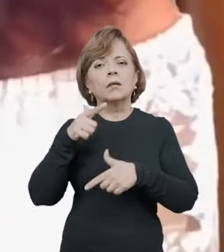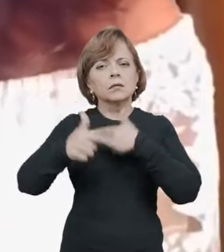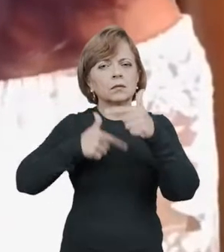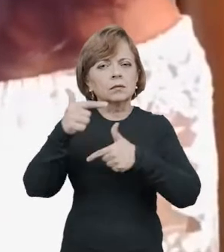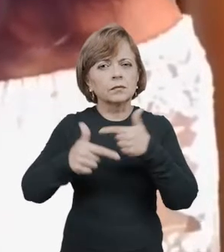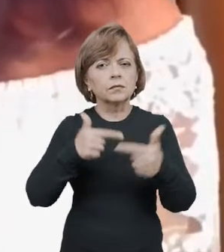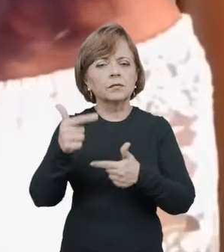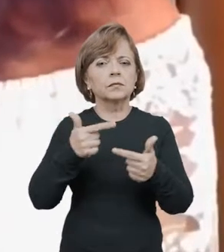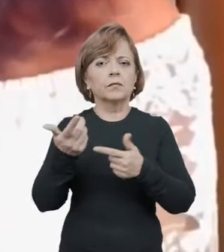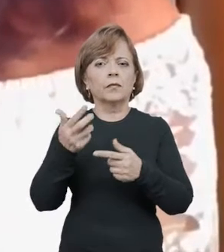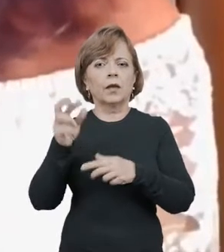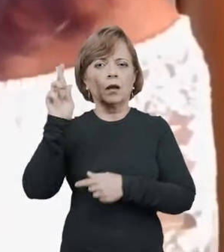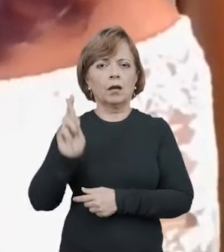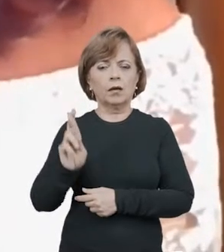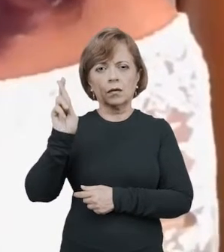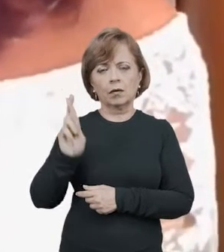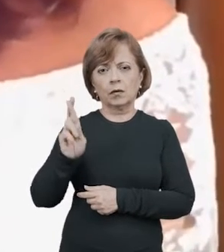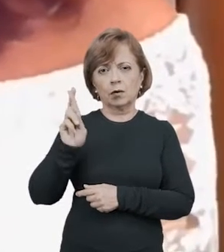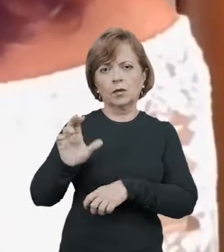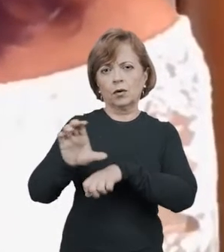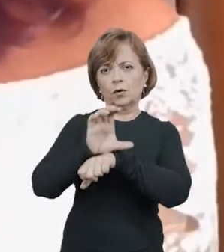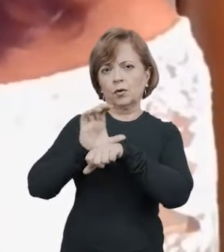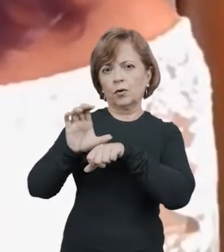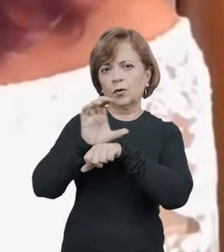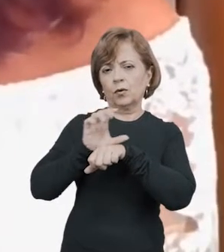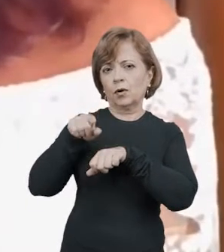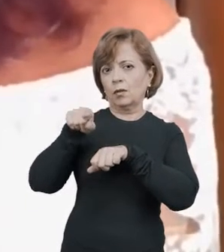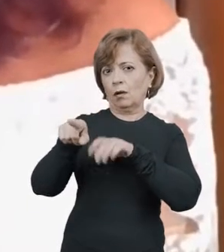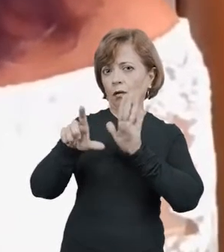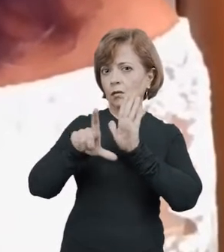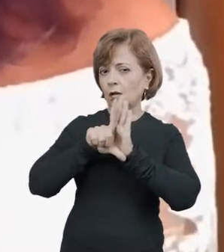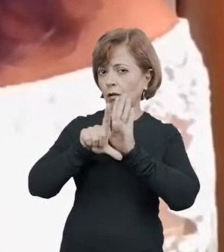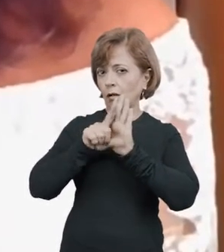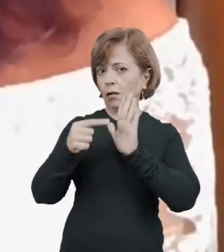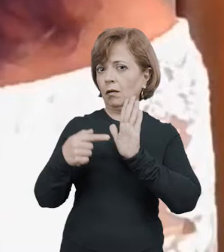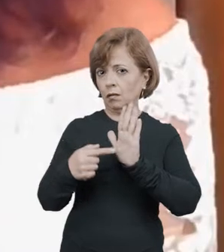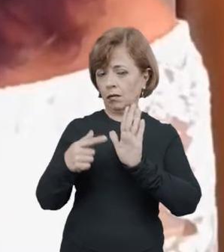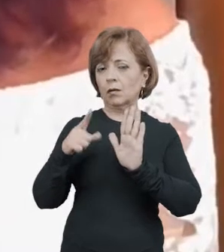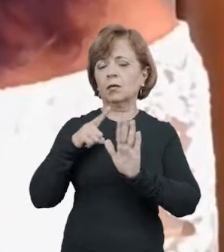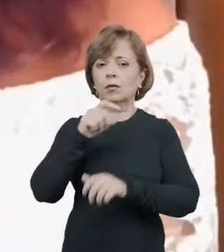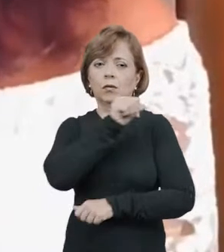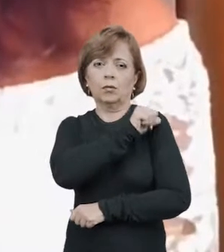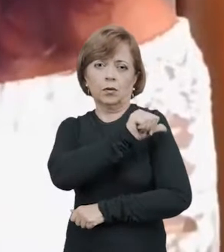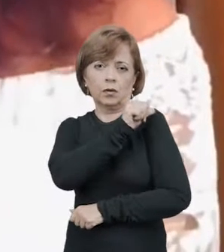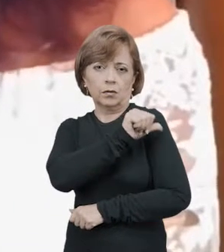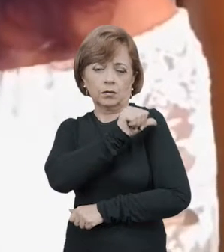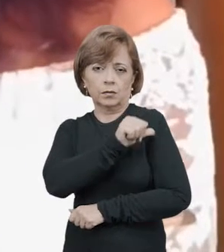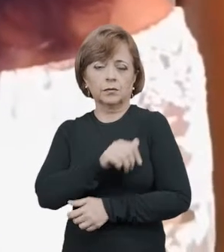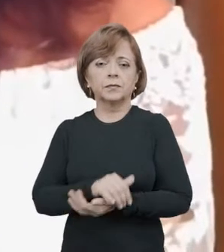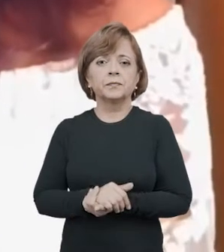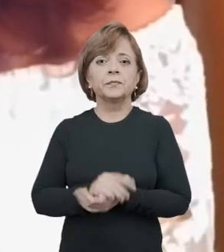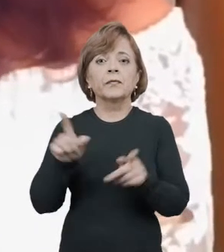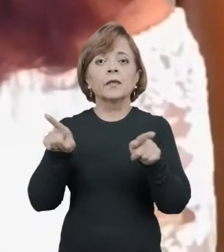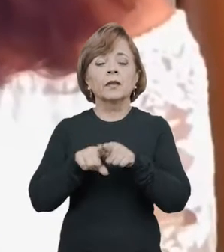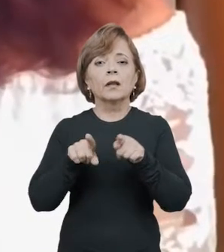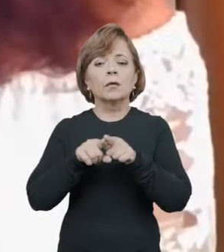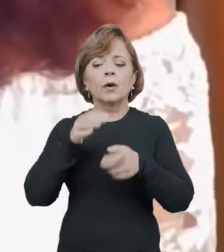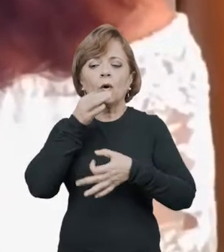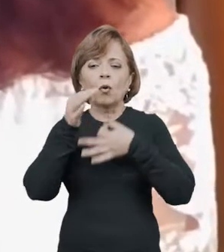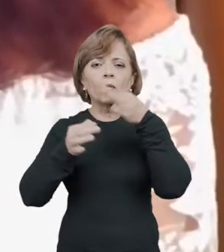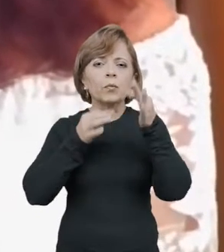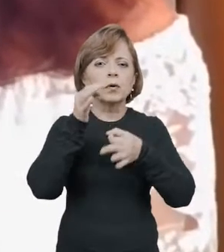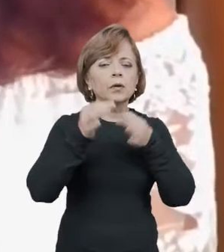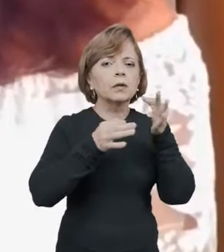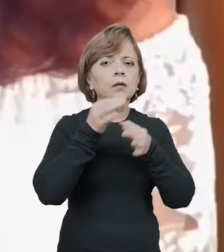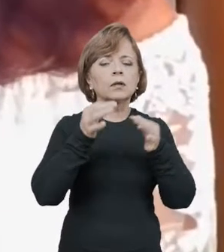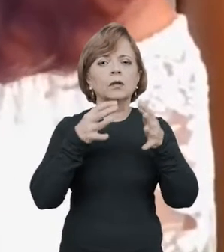de representação de inconstitucionalidade destas leis perante o órgão especial Tribunal de Justiça do Rio de Janeiro, e também opina em todos